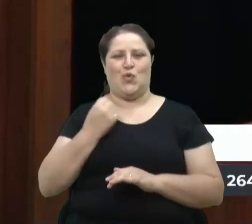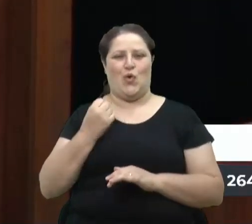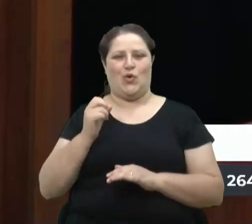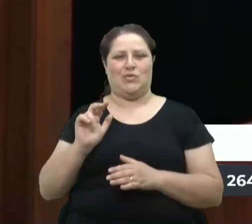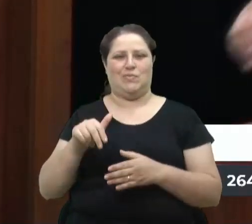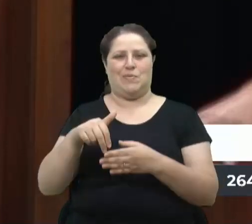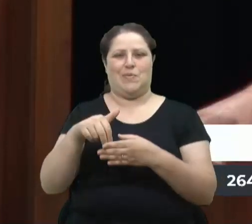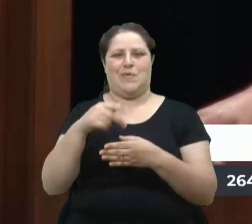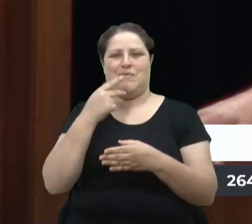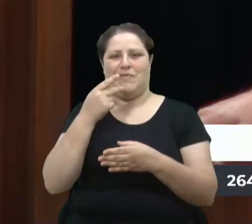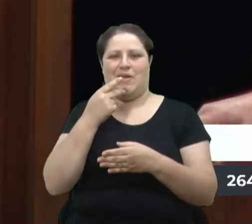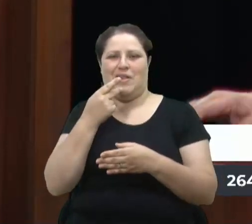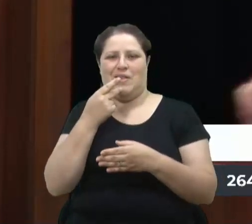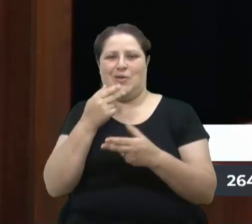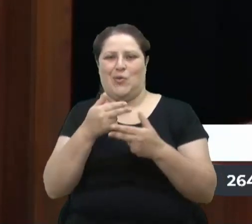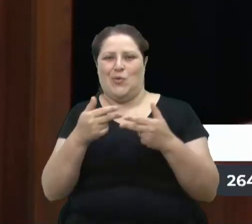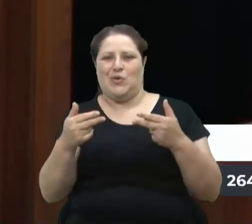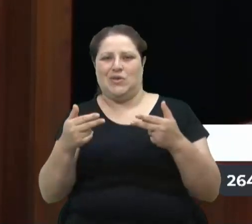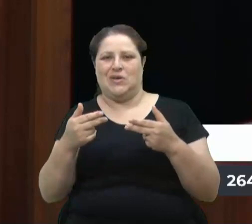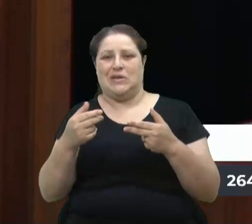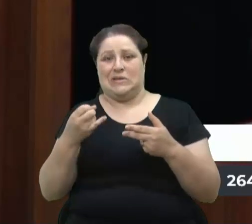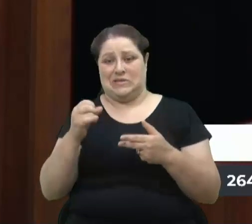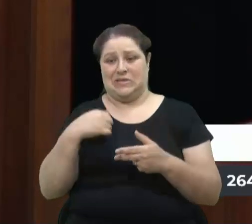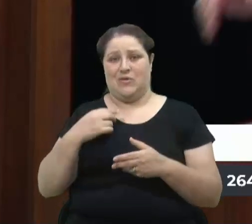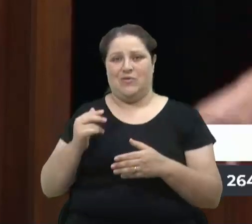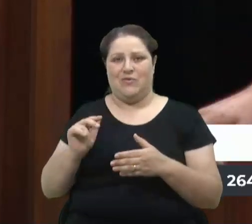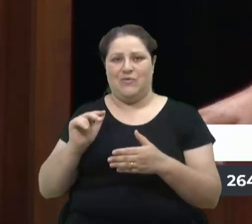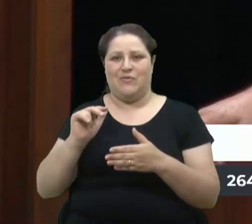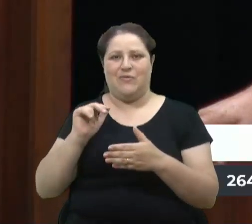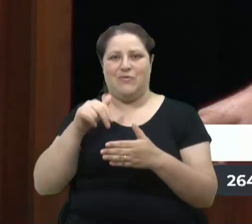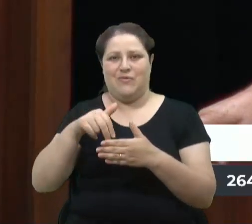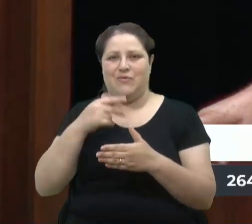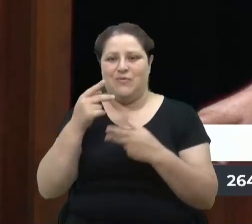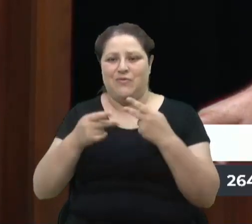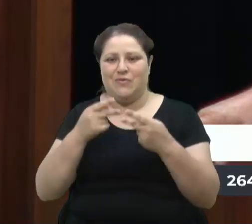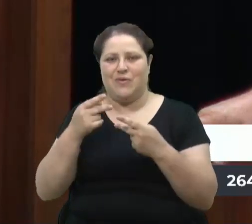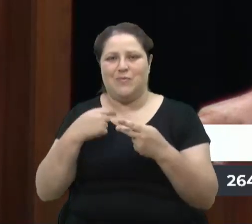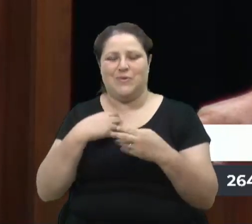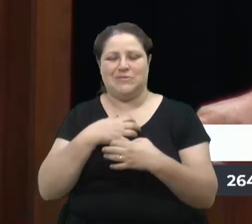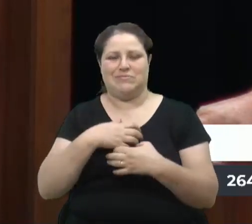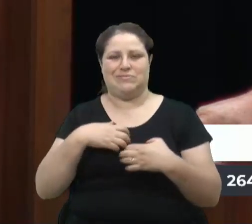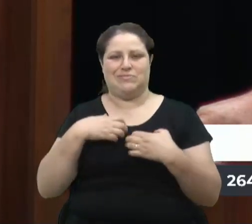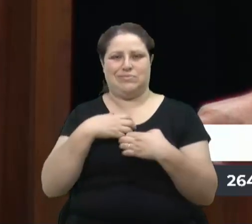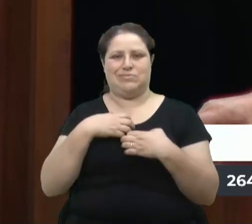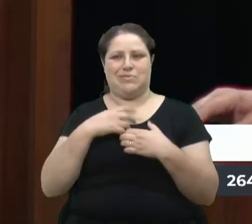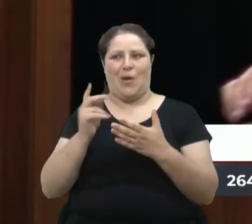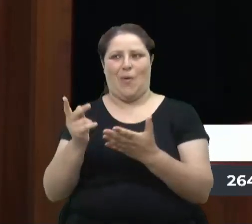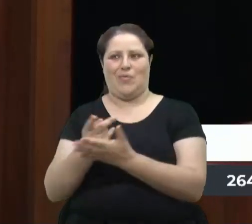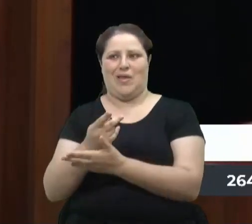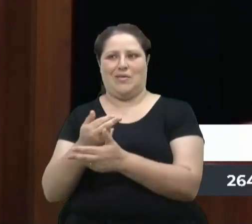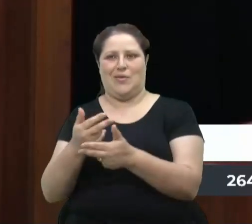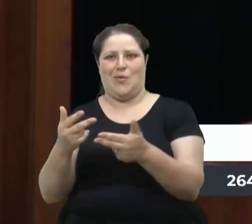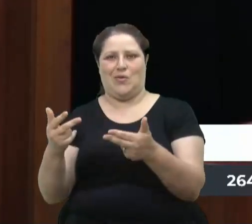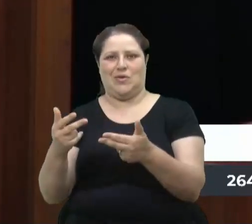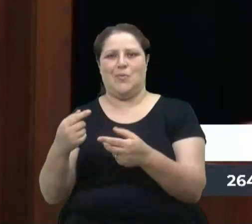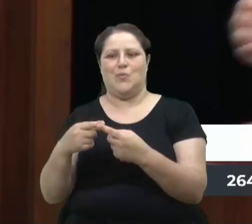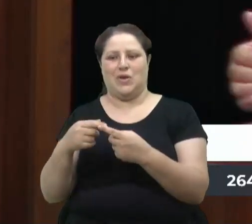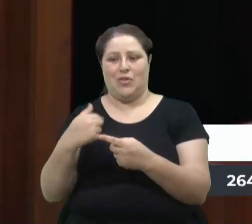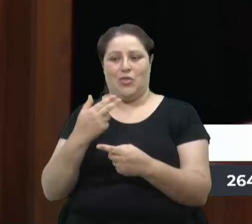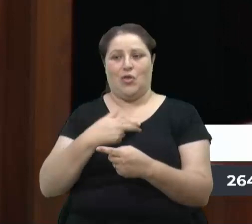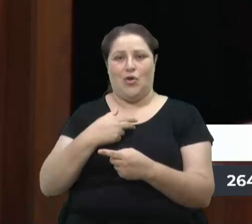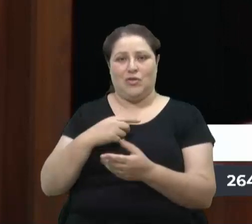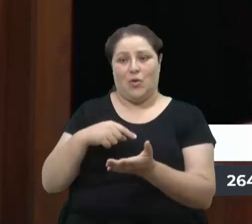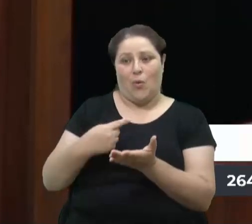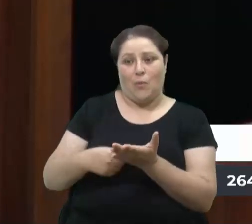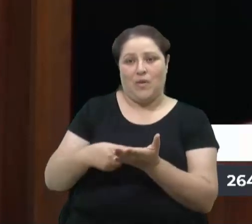vem falar, porque a gente está aqui angustiado porque quando acontecem essas coisas. Porque nós vamos lá, a gente marca